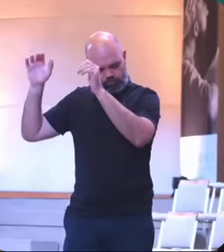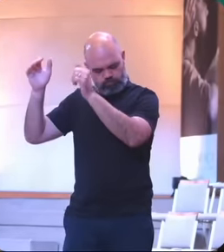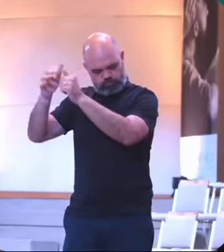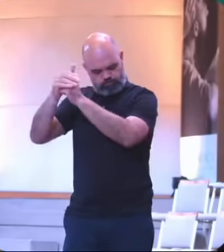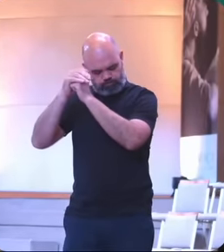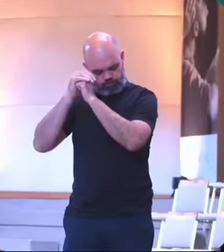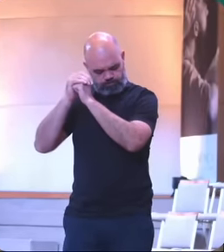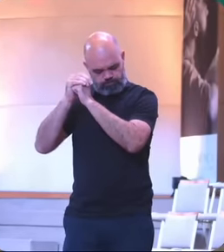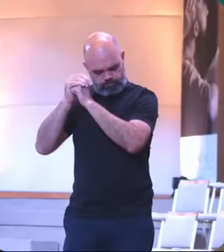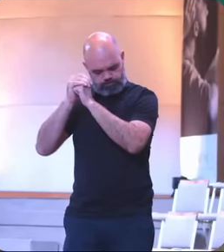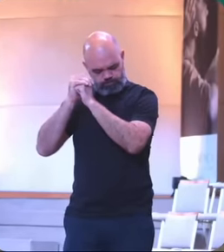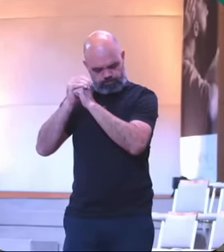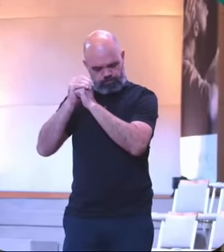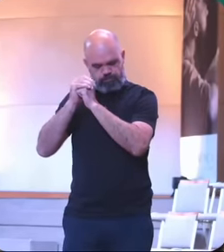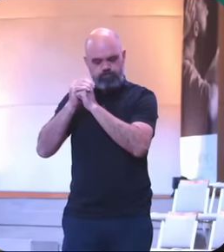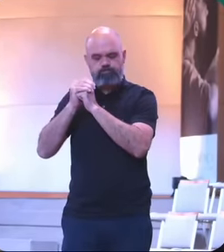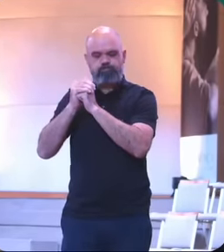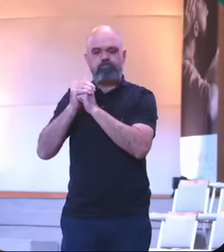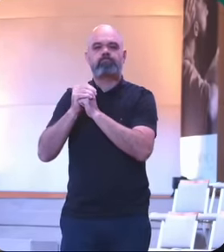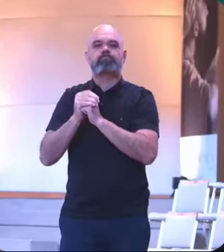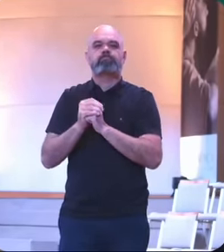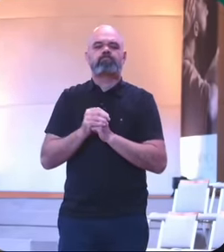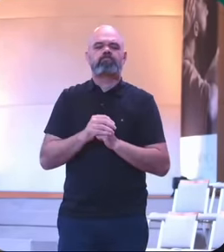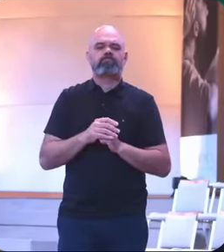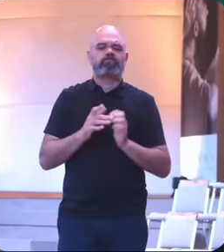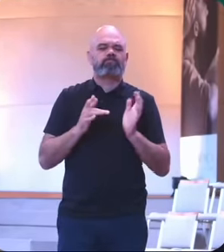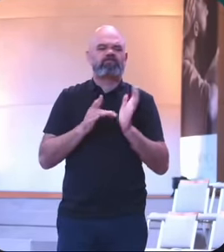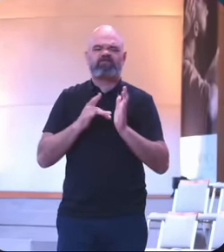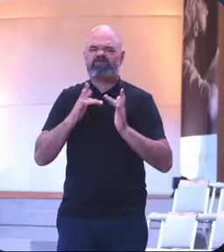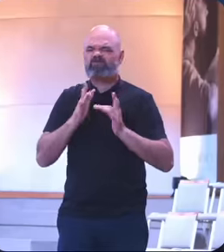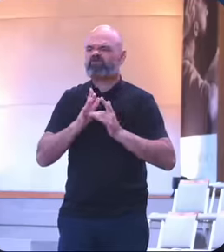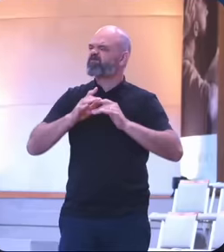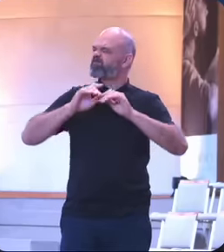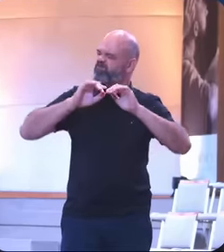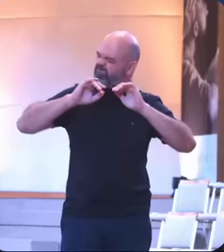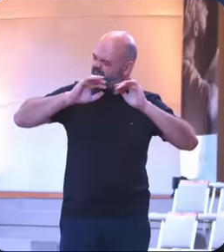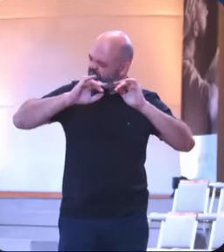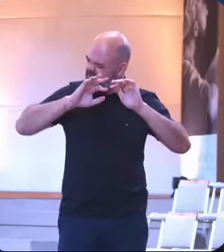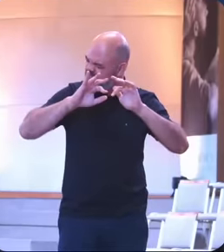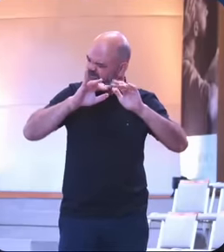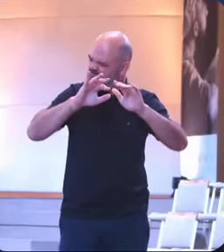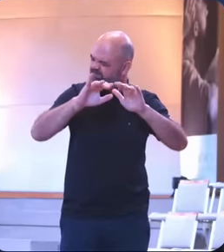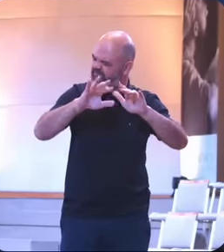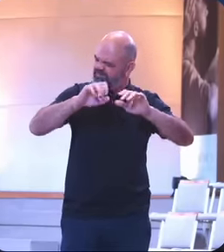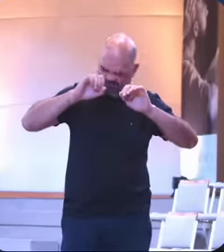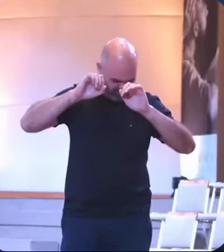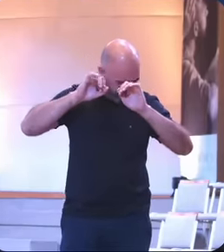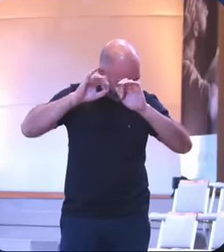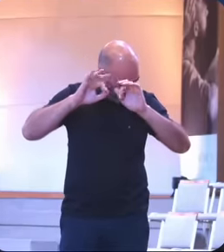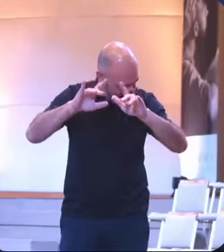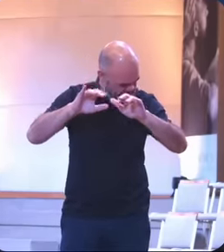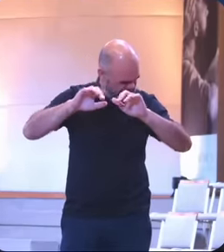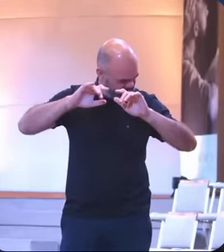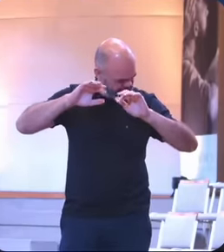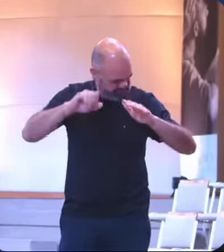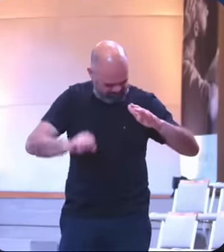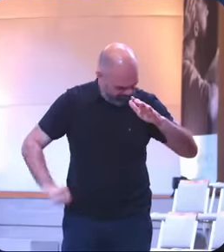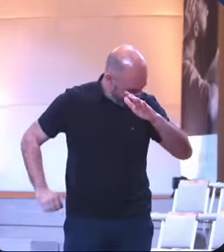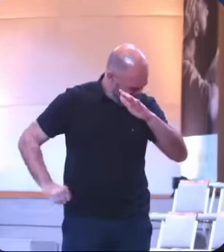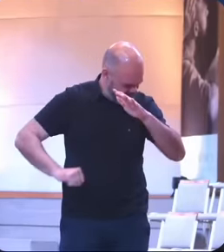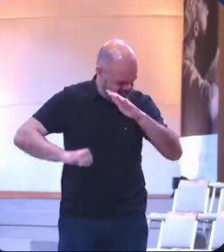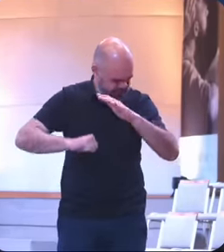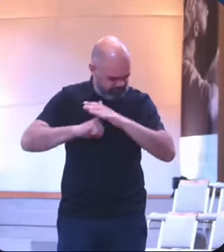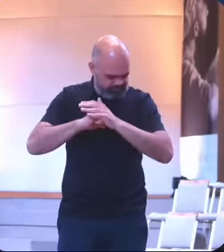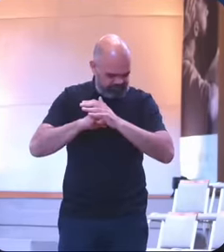Amém e amém. Querido Jesus, abençoa essas vidas, abençoa essas vidas, abençoa essas vidas. Eles